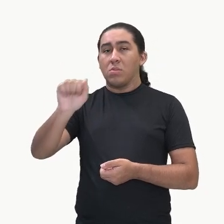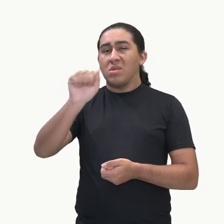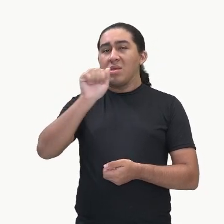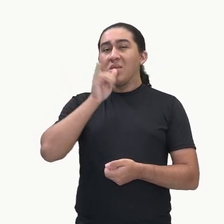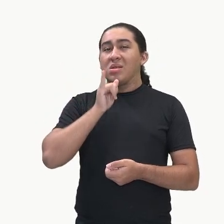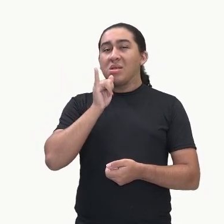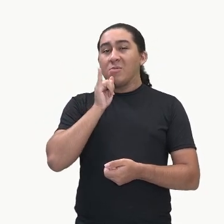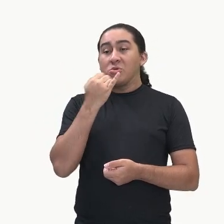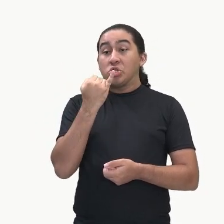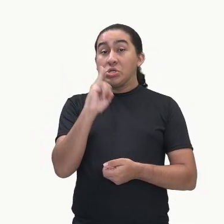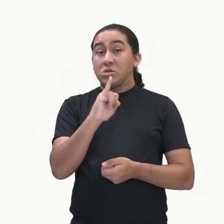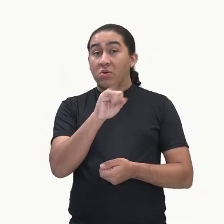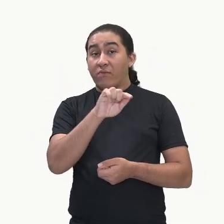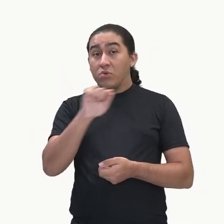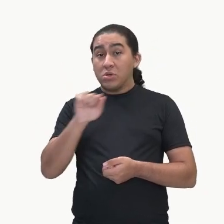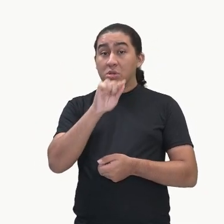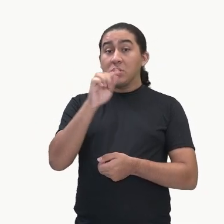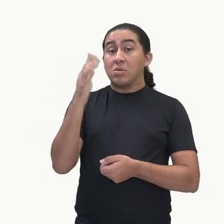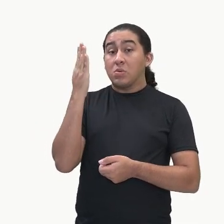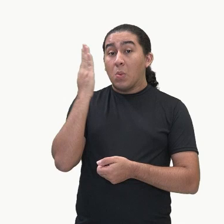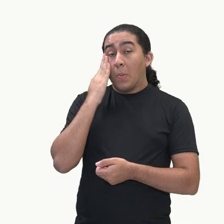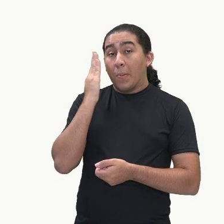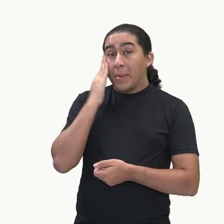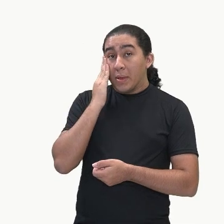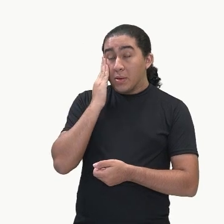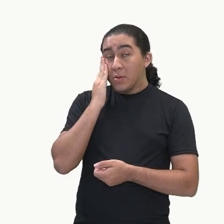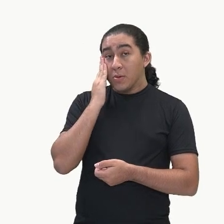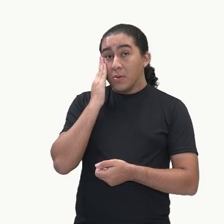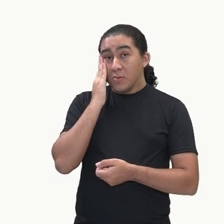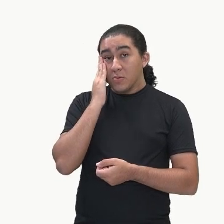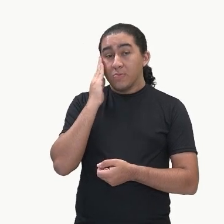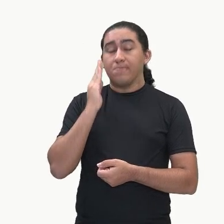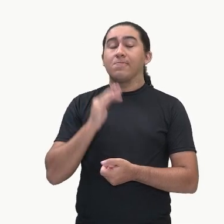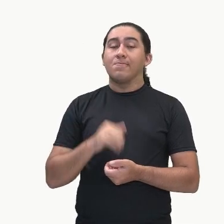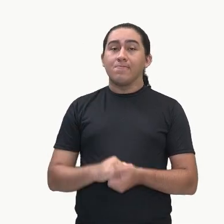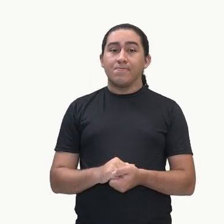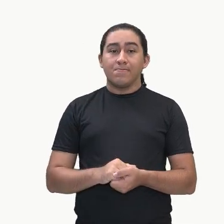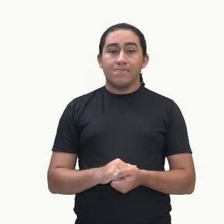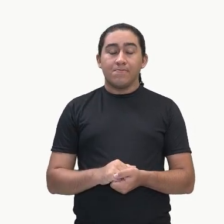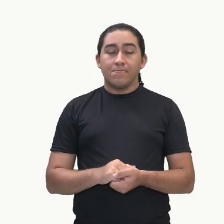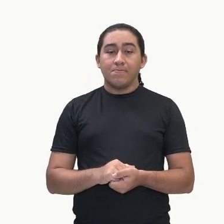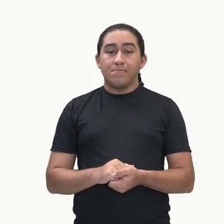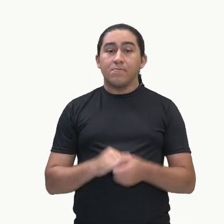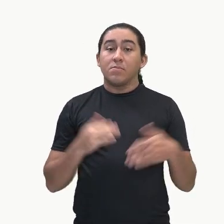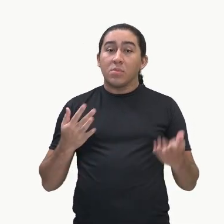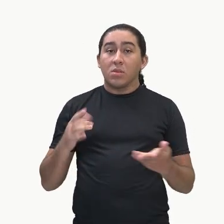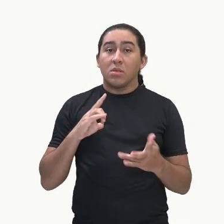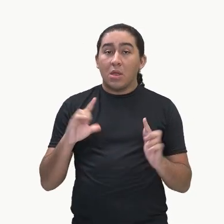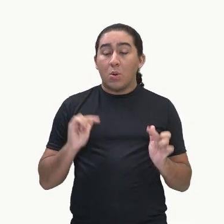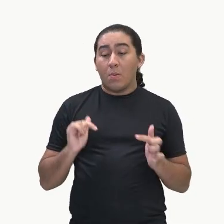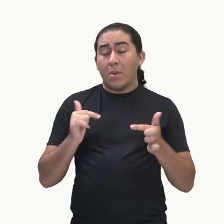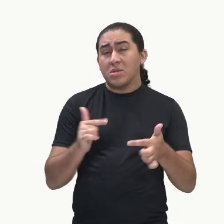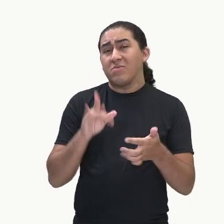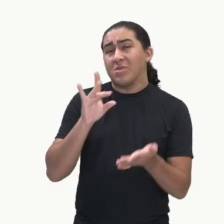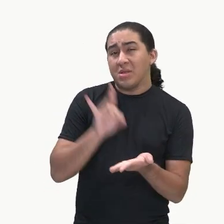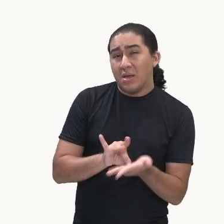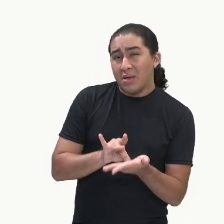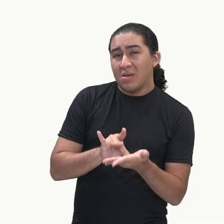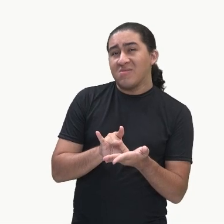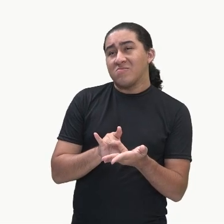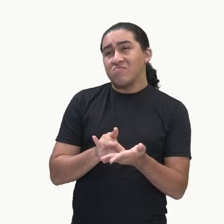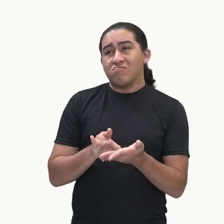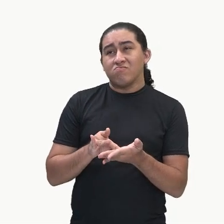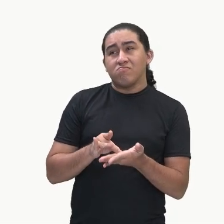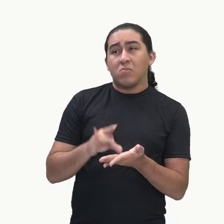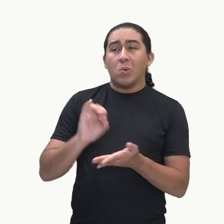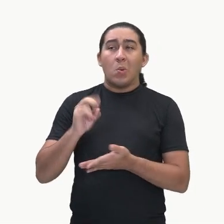se você soubesse disso, né? Então, há uma ação concreta ou